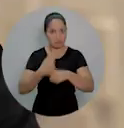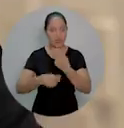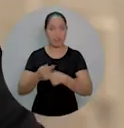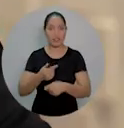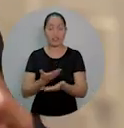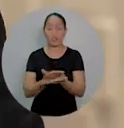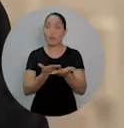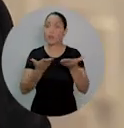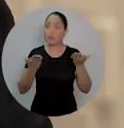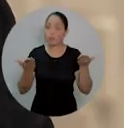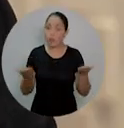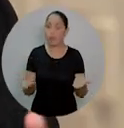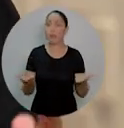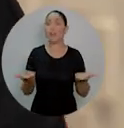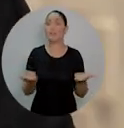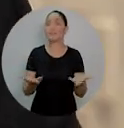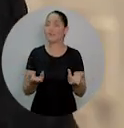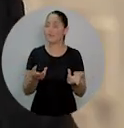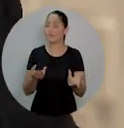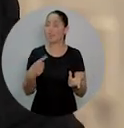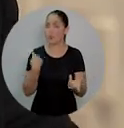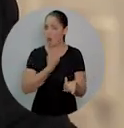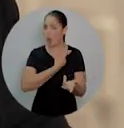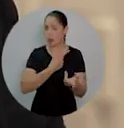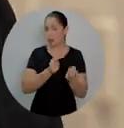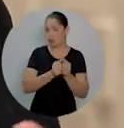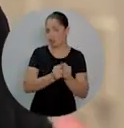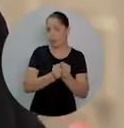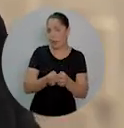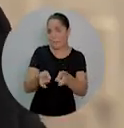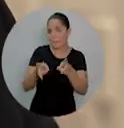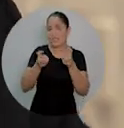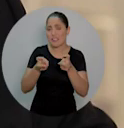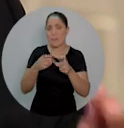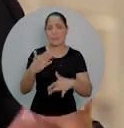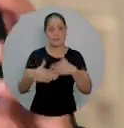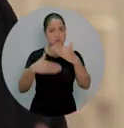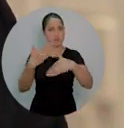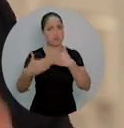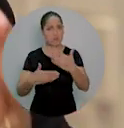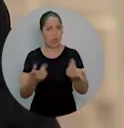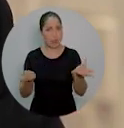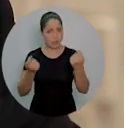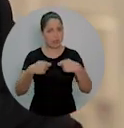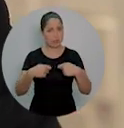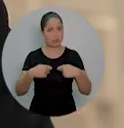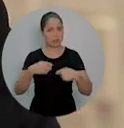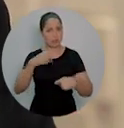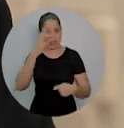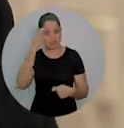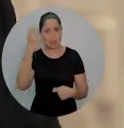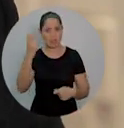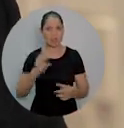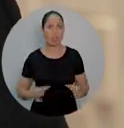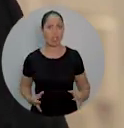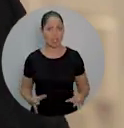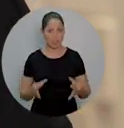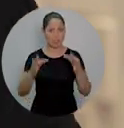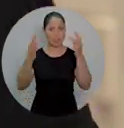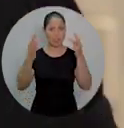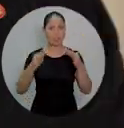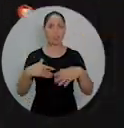assim, nós vemos com muito bons olhos a modernização e a utilização da inteligência artificial